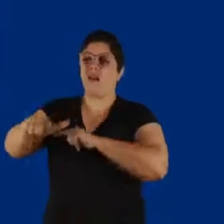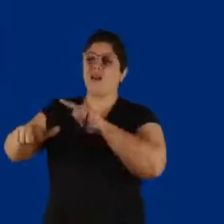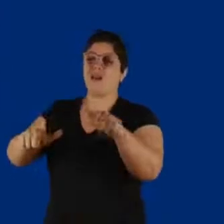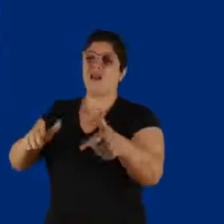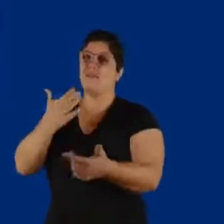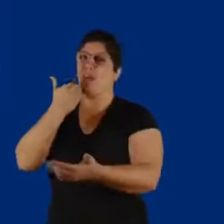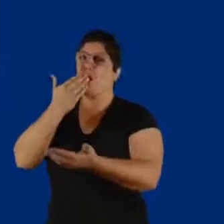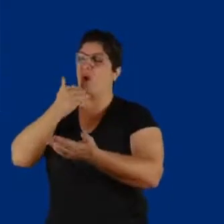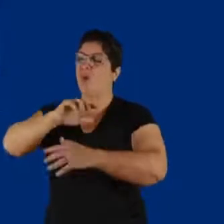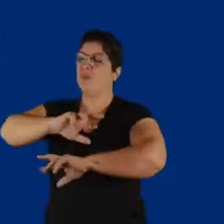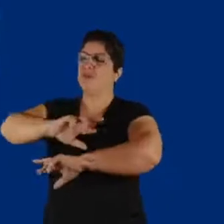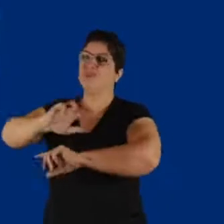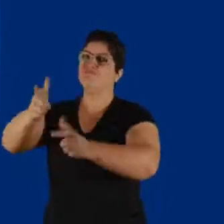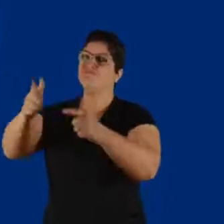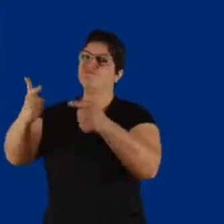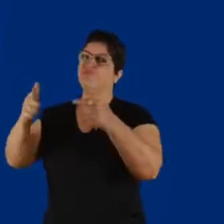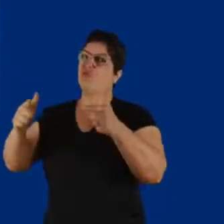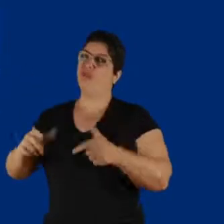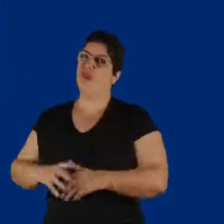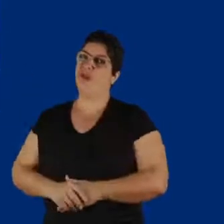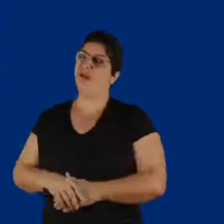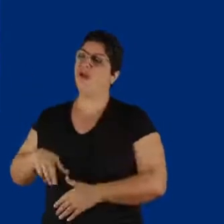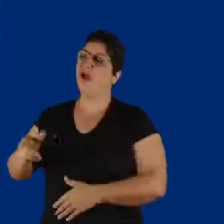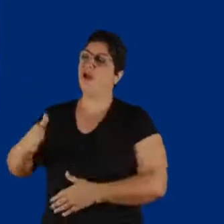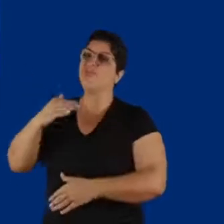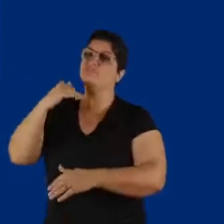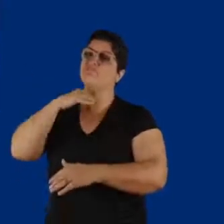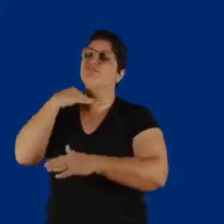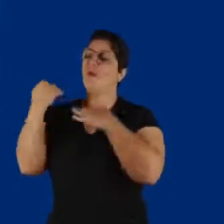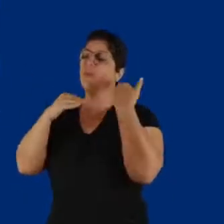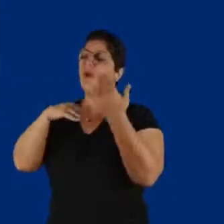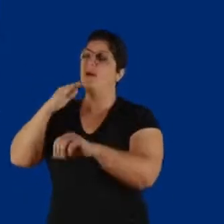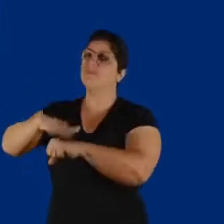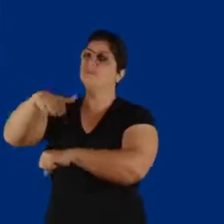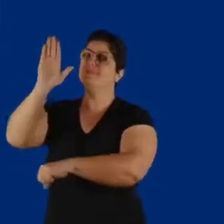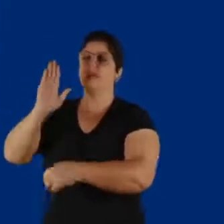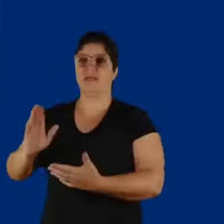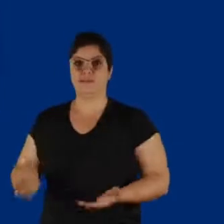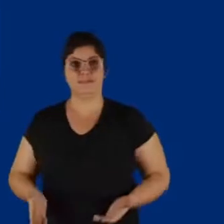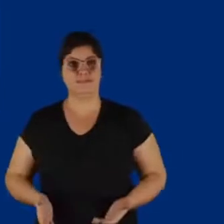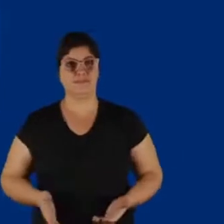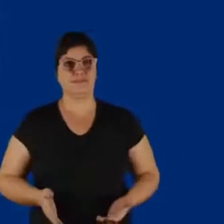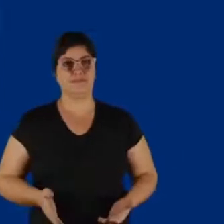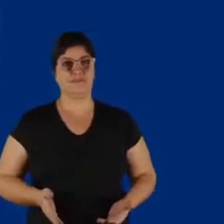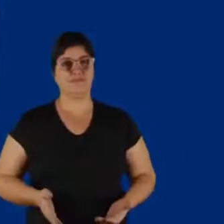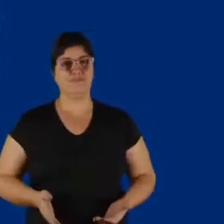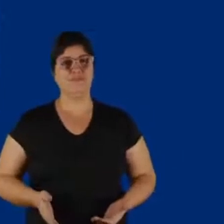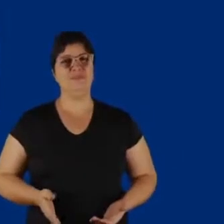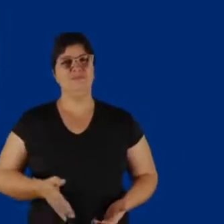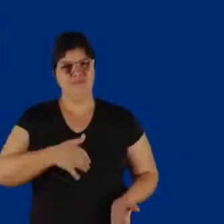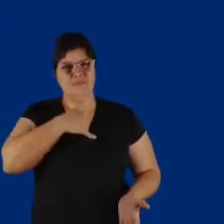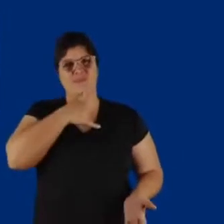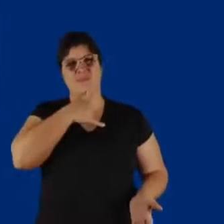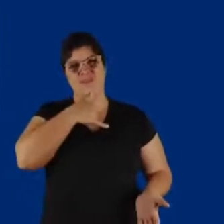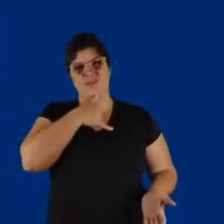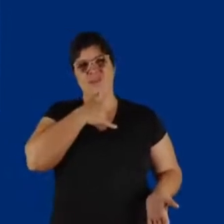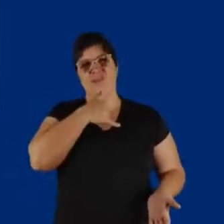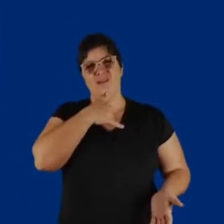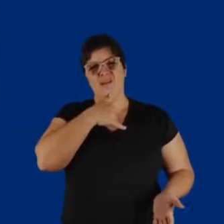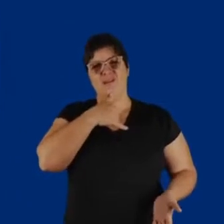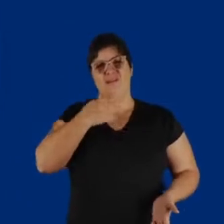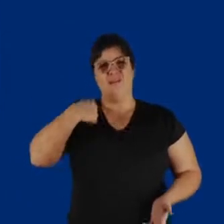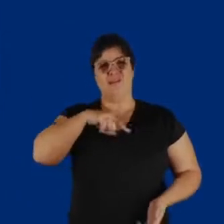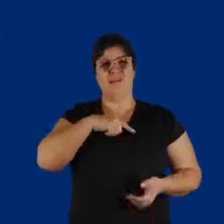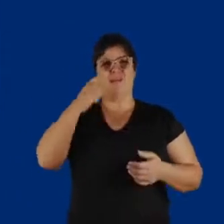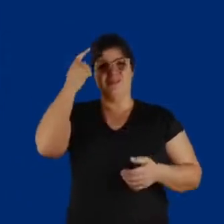um escândalo, né? Isso também faz a gente pensar sobre a natureza colonizatória do modelo médico-científico